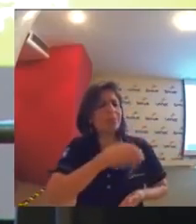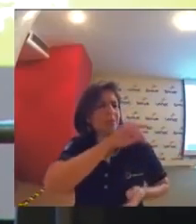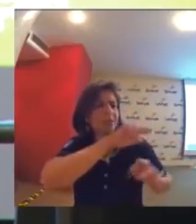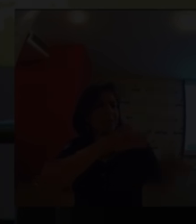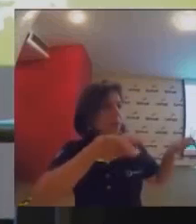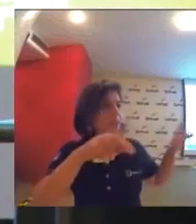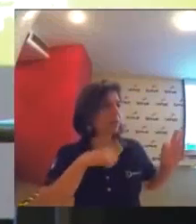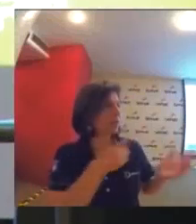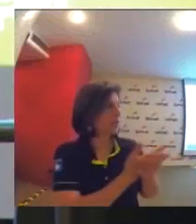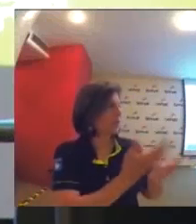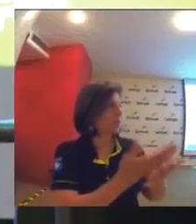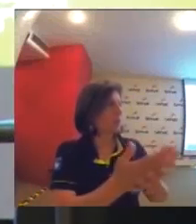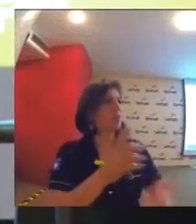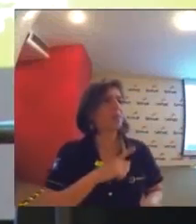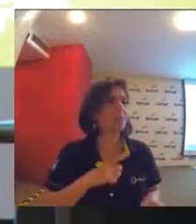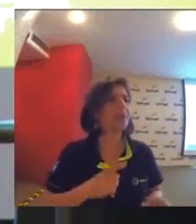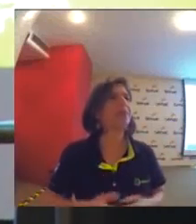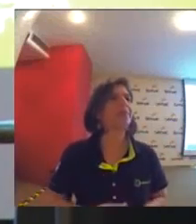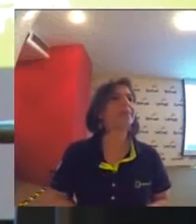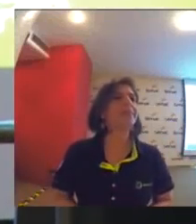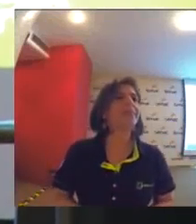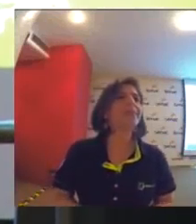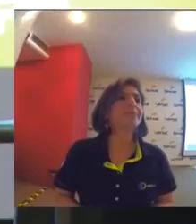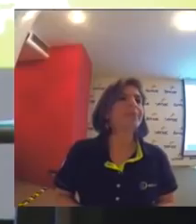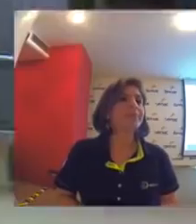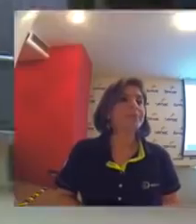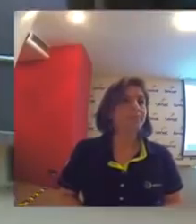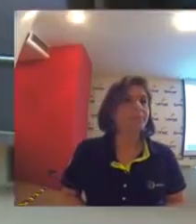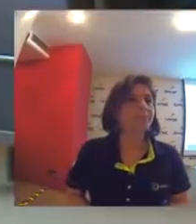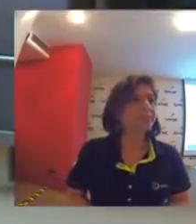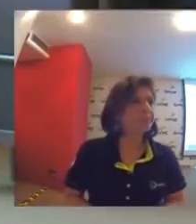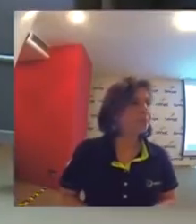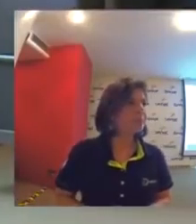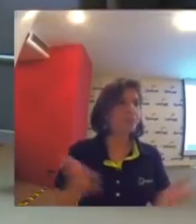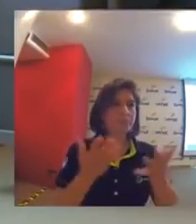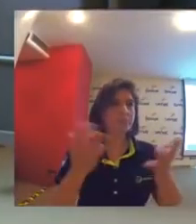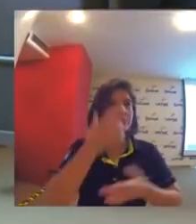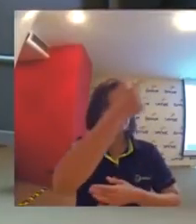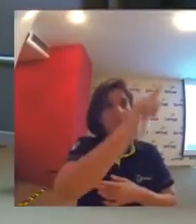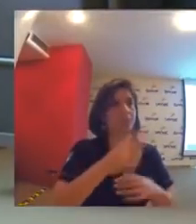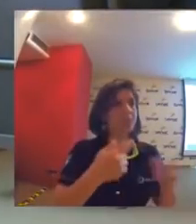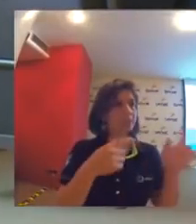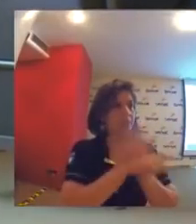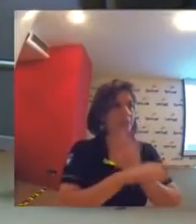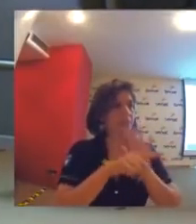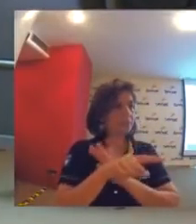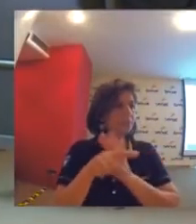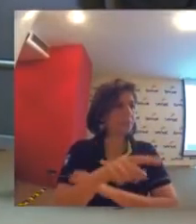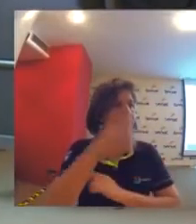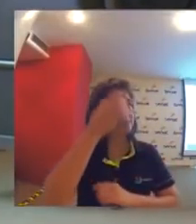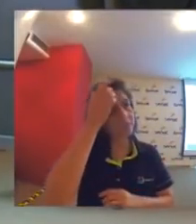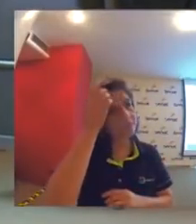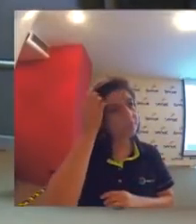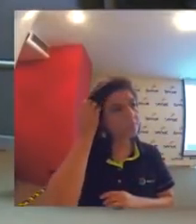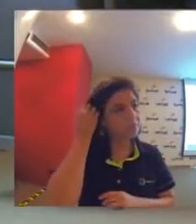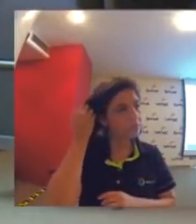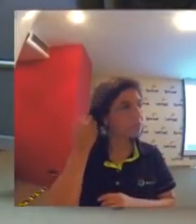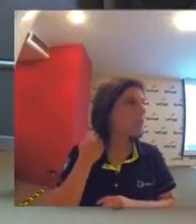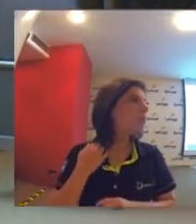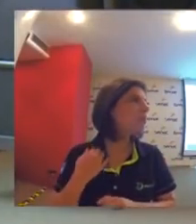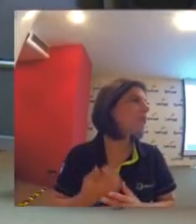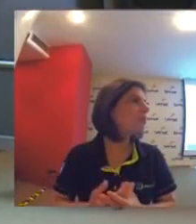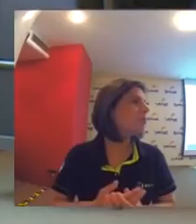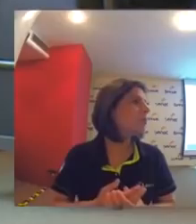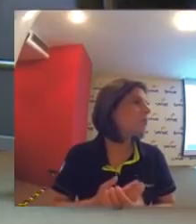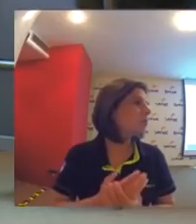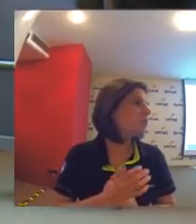200 e tal. A gente está com algumas perguntas que vieram de outras unidades. Antes de fazê-las, acho que vale o destaque da questão dos